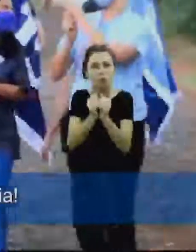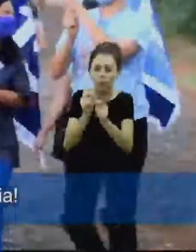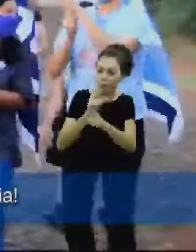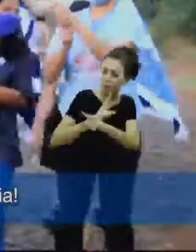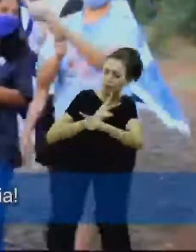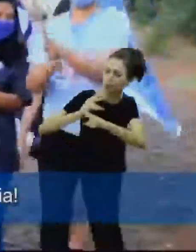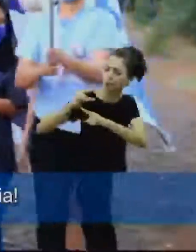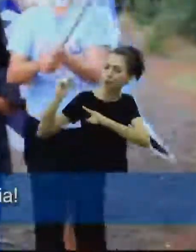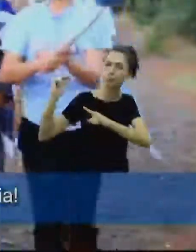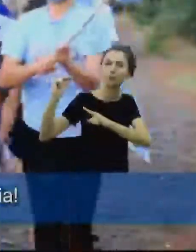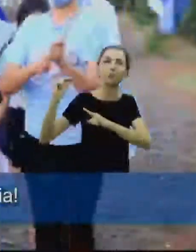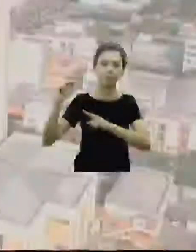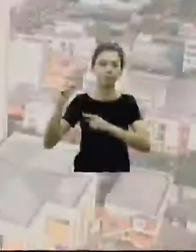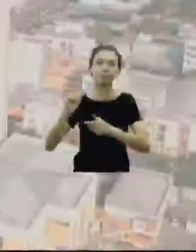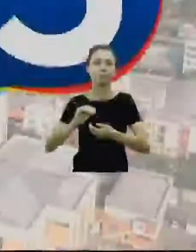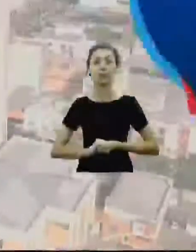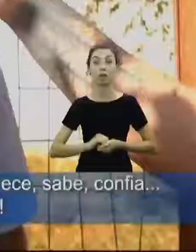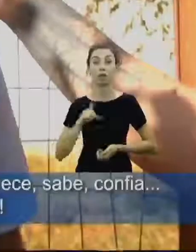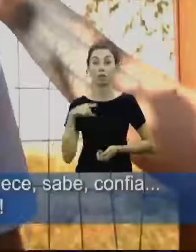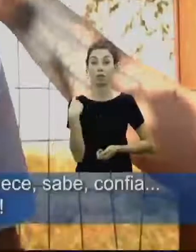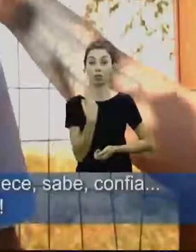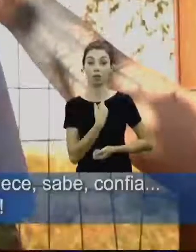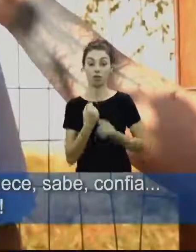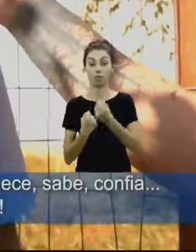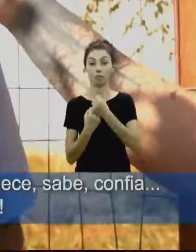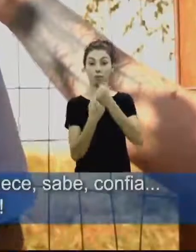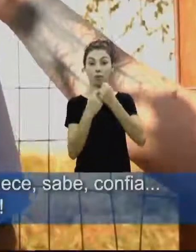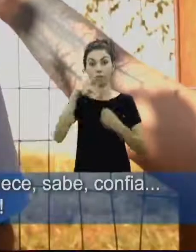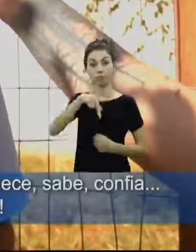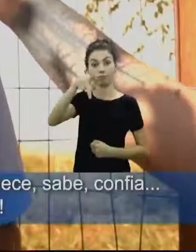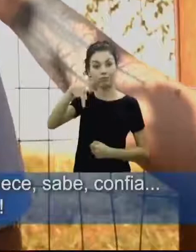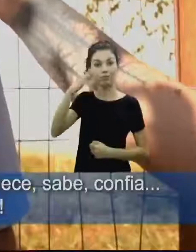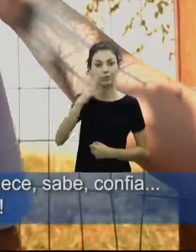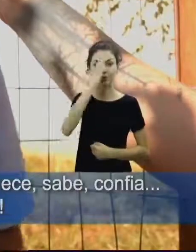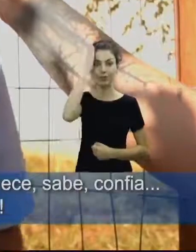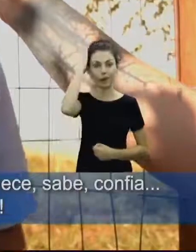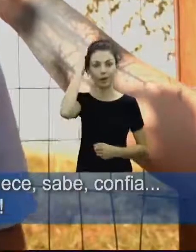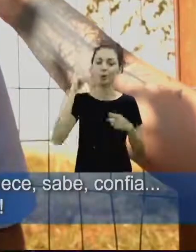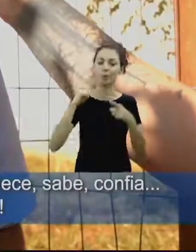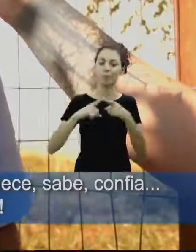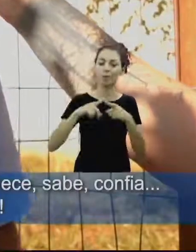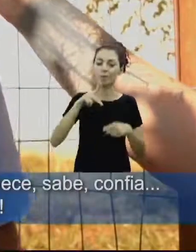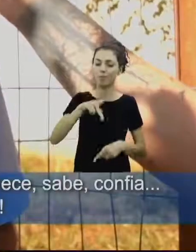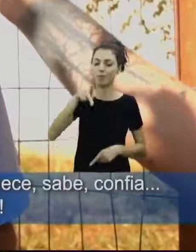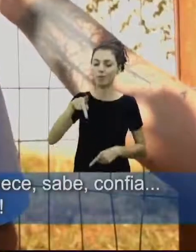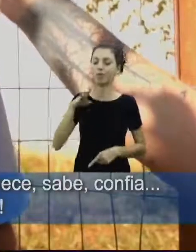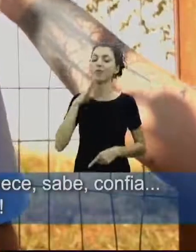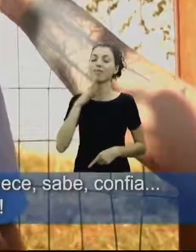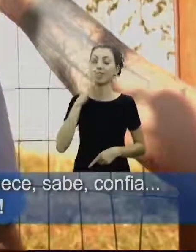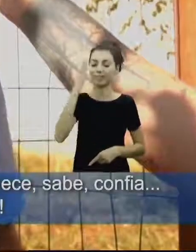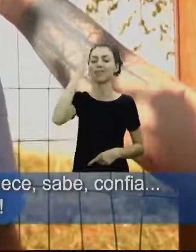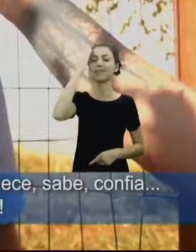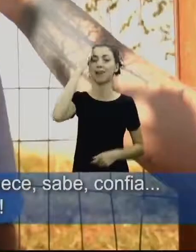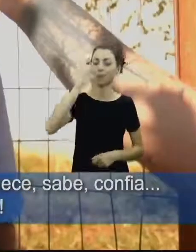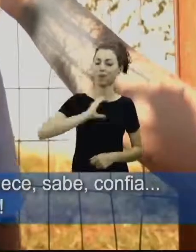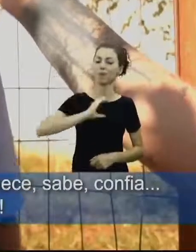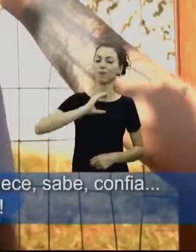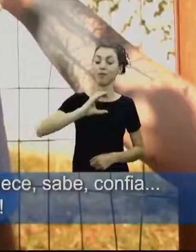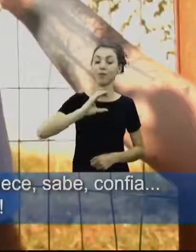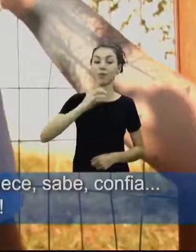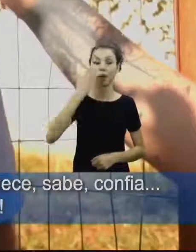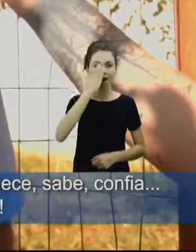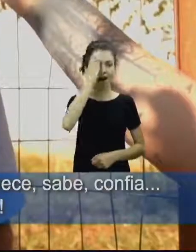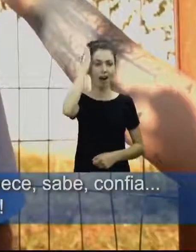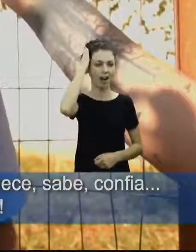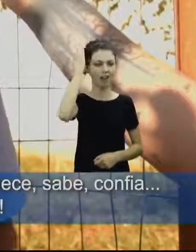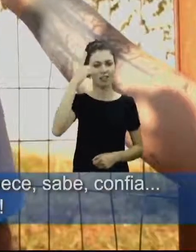para a grande vitória. Estamos apoiando o professor Aires, porque professor a gente conhece, sabe, confia. E